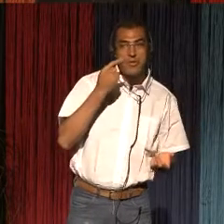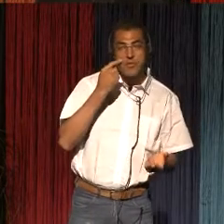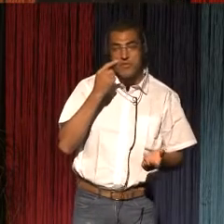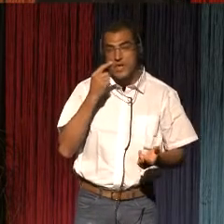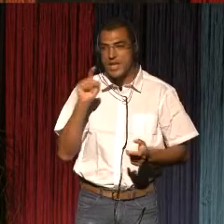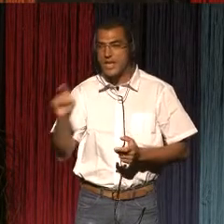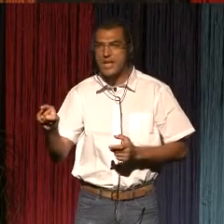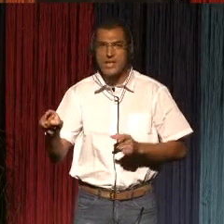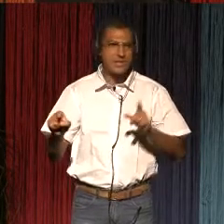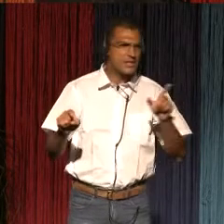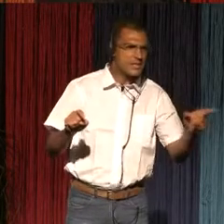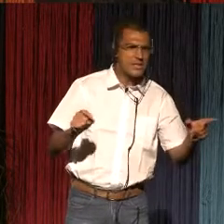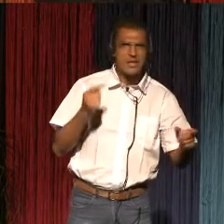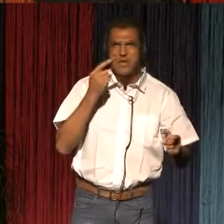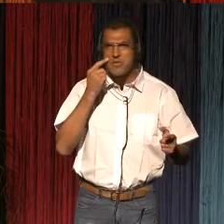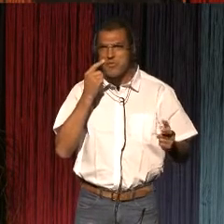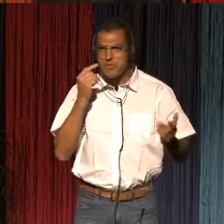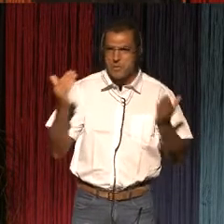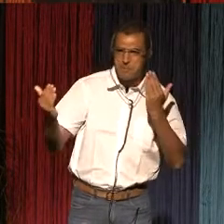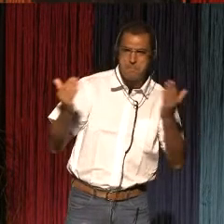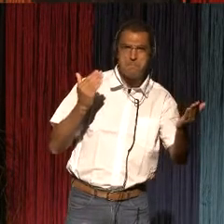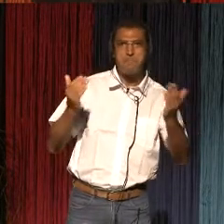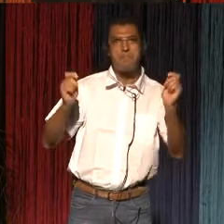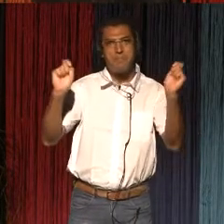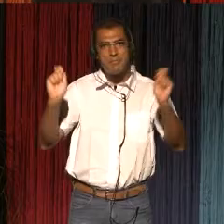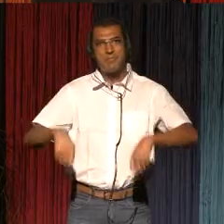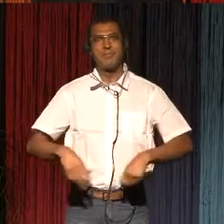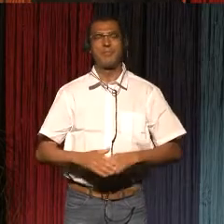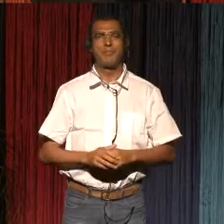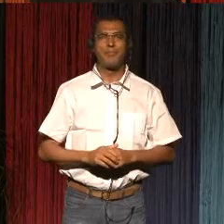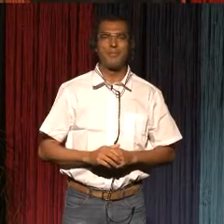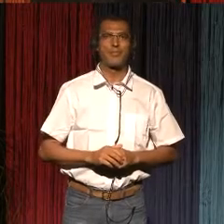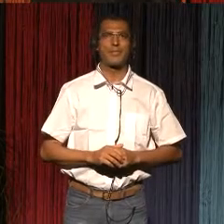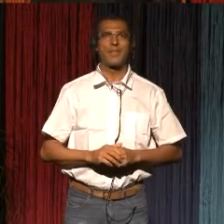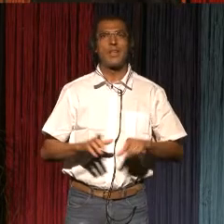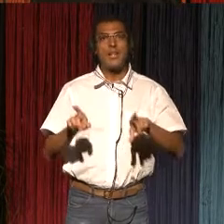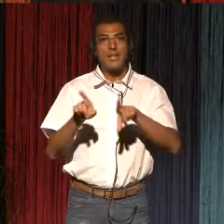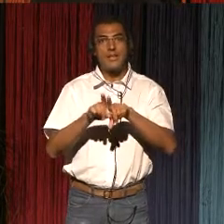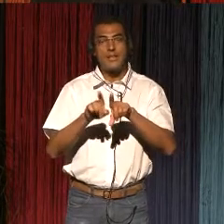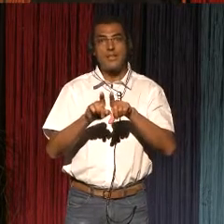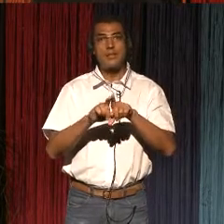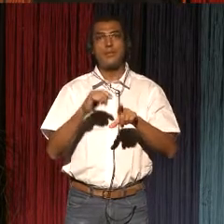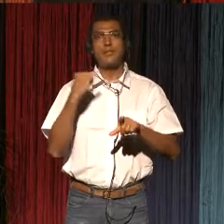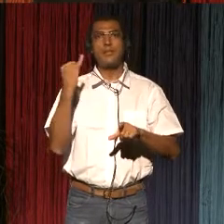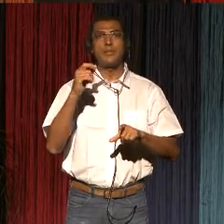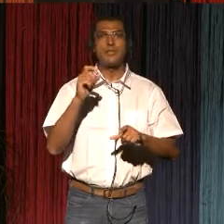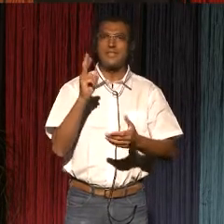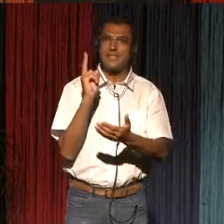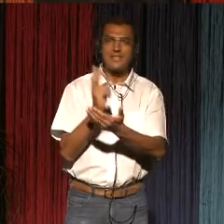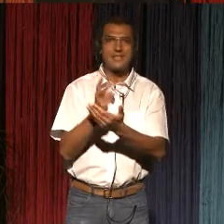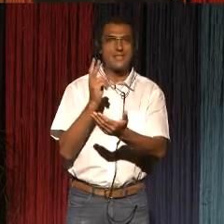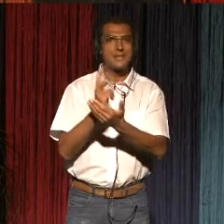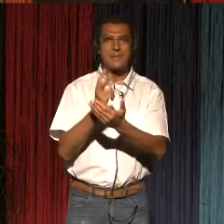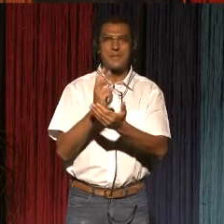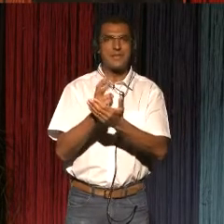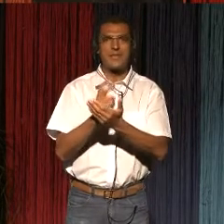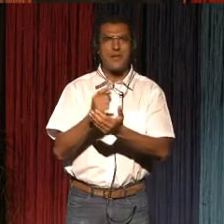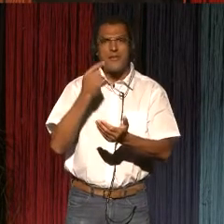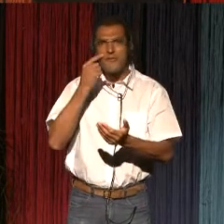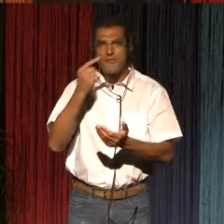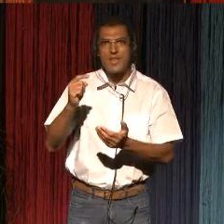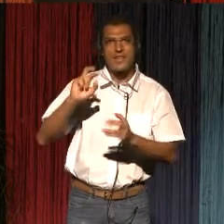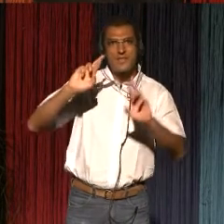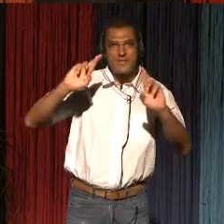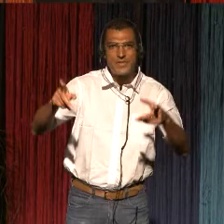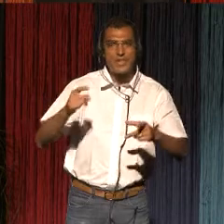entre categorias incomuns e atípicas. E as funções executivas precisam ser continuamente desafiadas, não é só usadas,